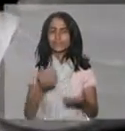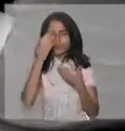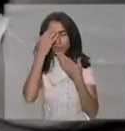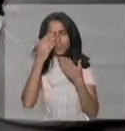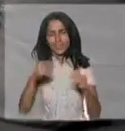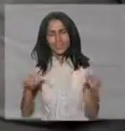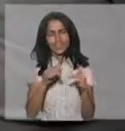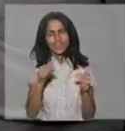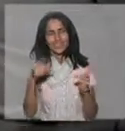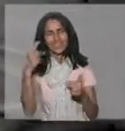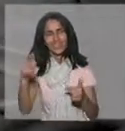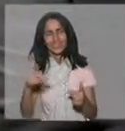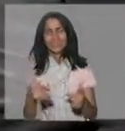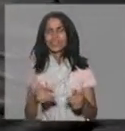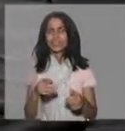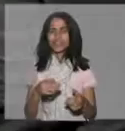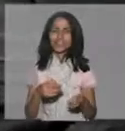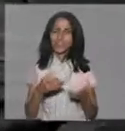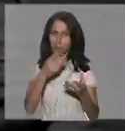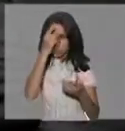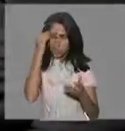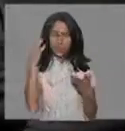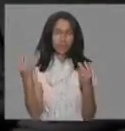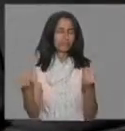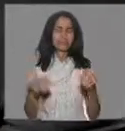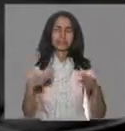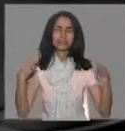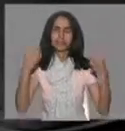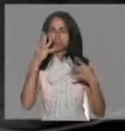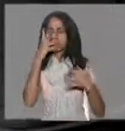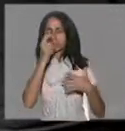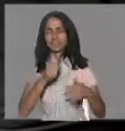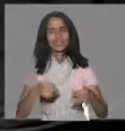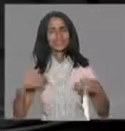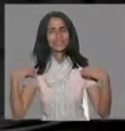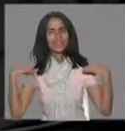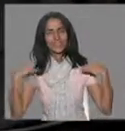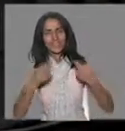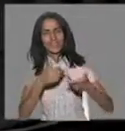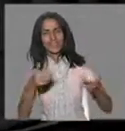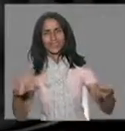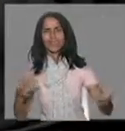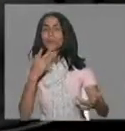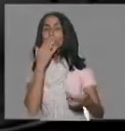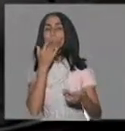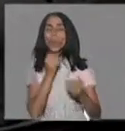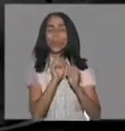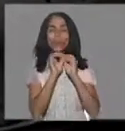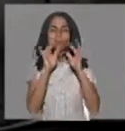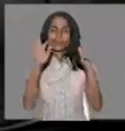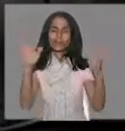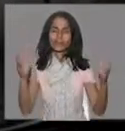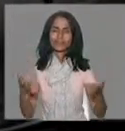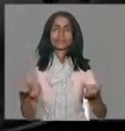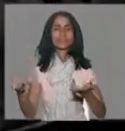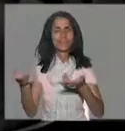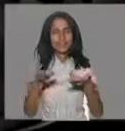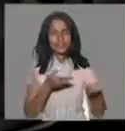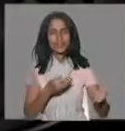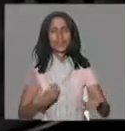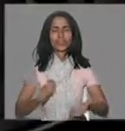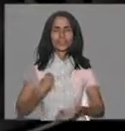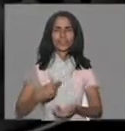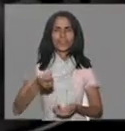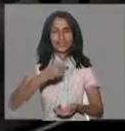que você faz por deixar tanta gente bonita né e rodar com a nota trazer corpo na nossa